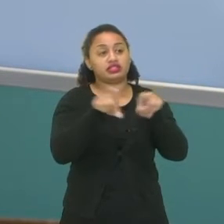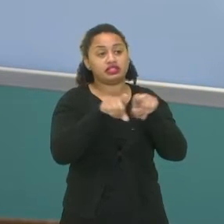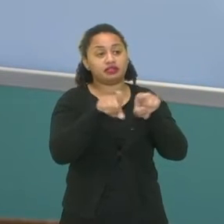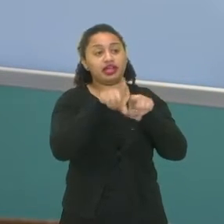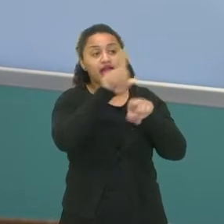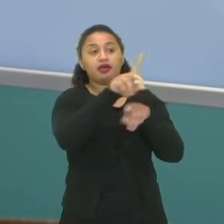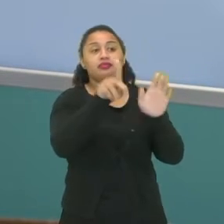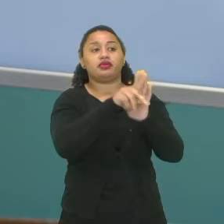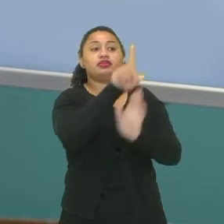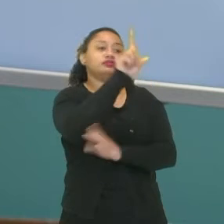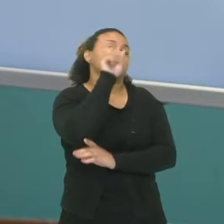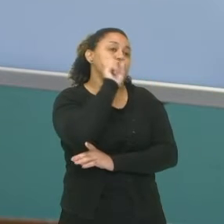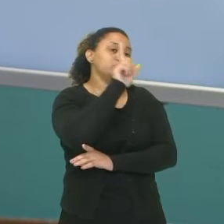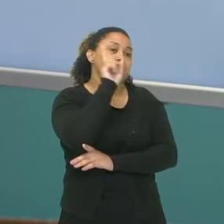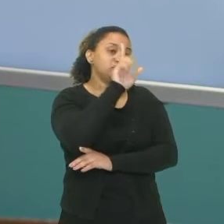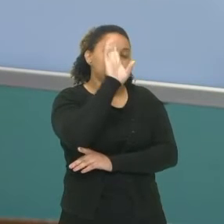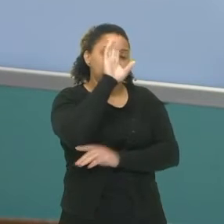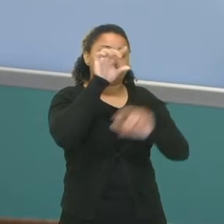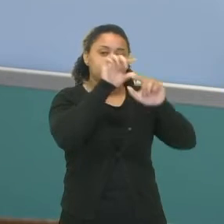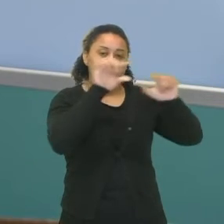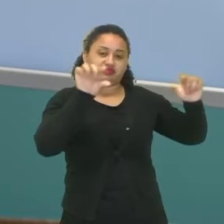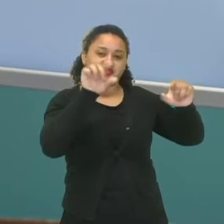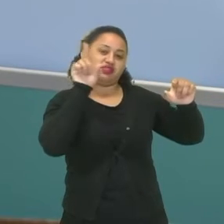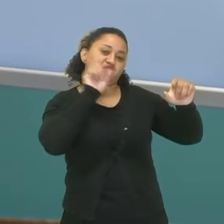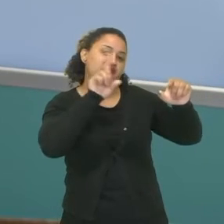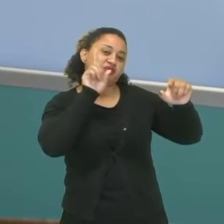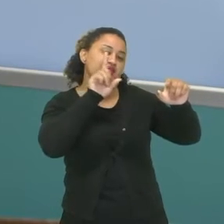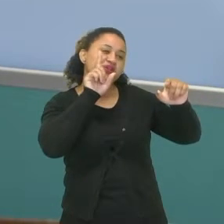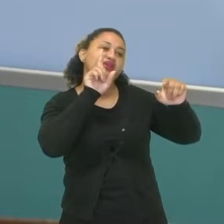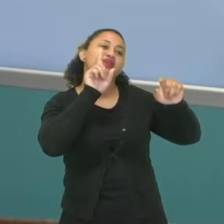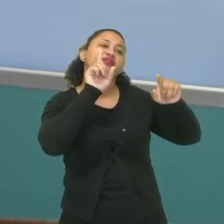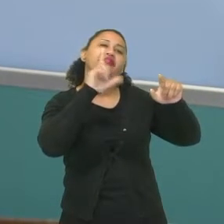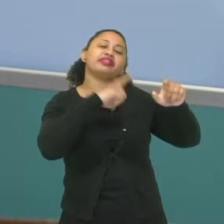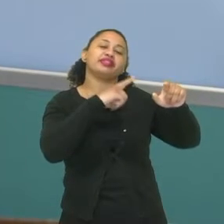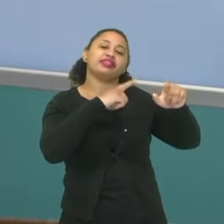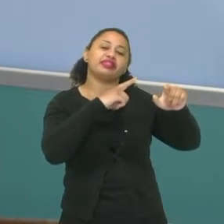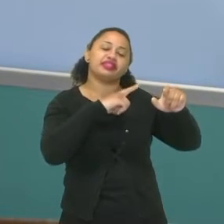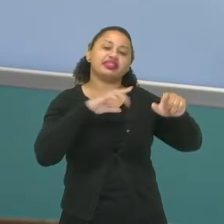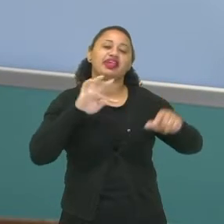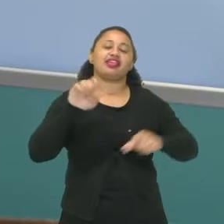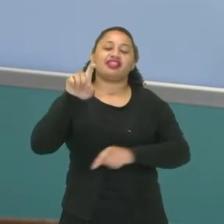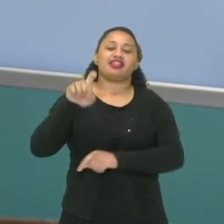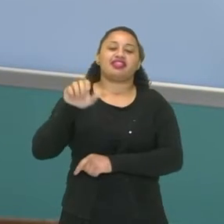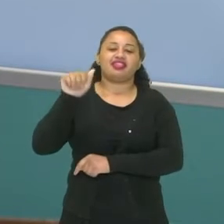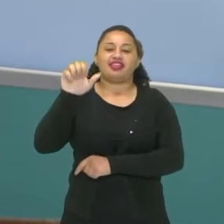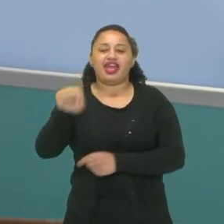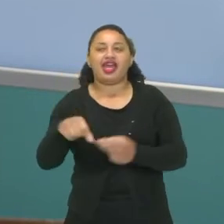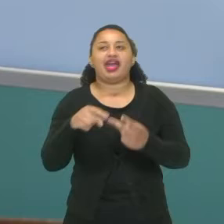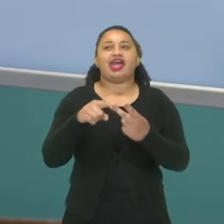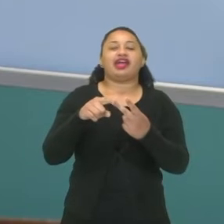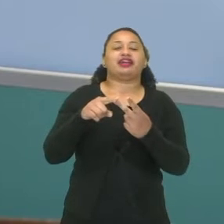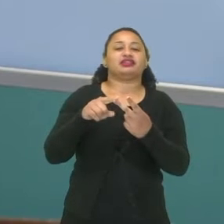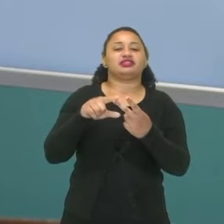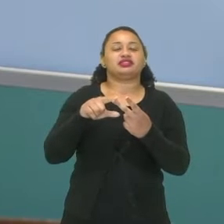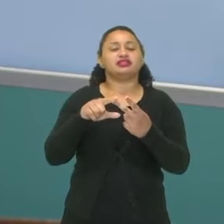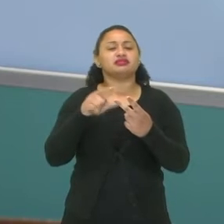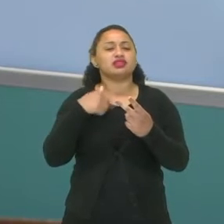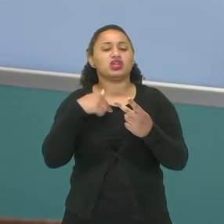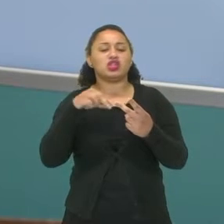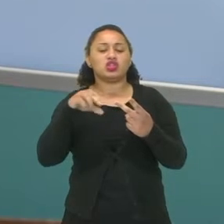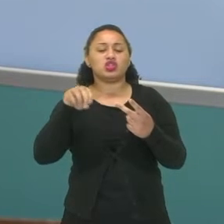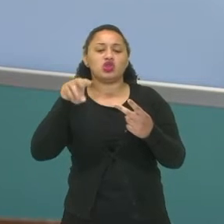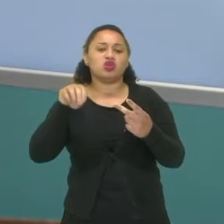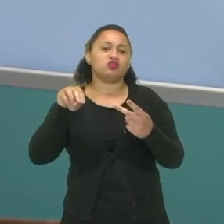né? Principalmente aqui nessa região dos Estados Unidos, a gente vai encontrar Texas, Novo México, Los Angeles, né? Essa